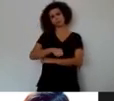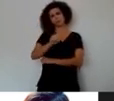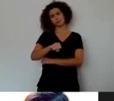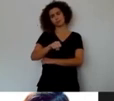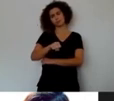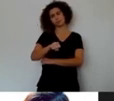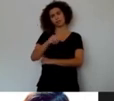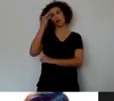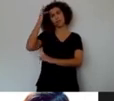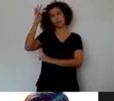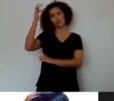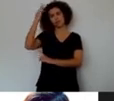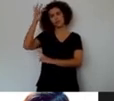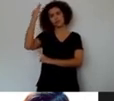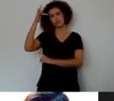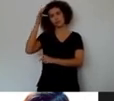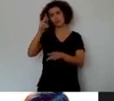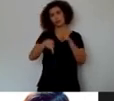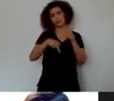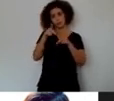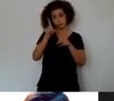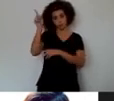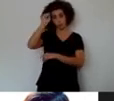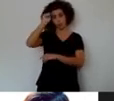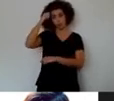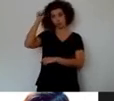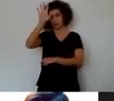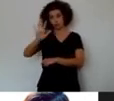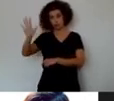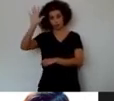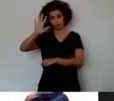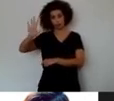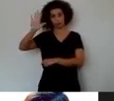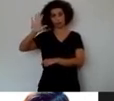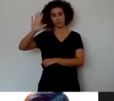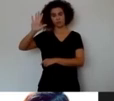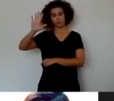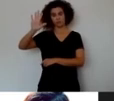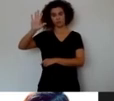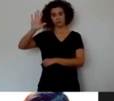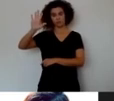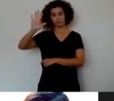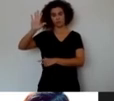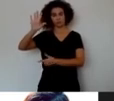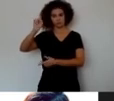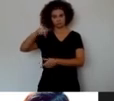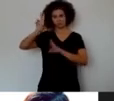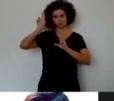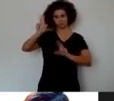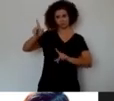a filosofia dos povos africanos, a filosofia dos países africanos, é totalmente